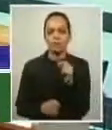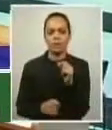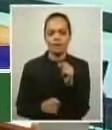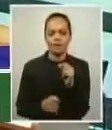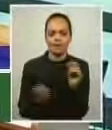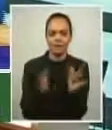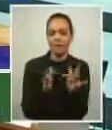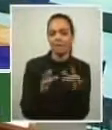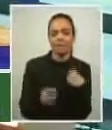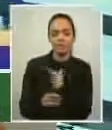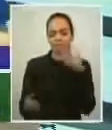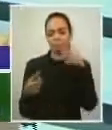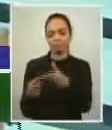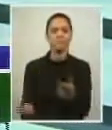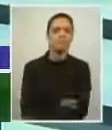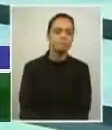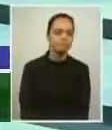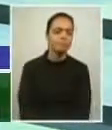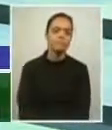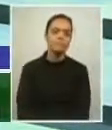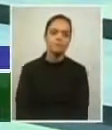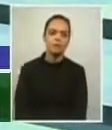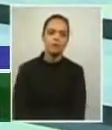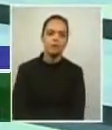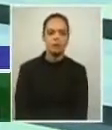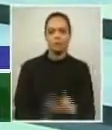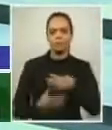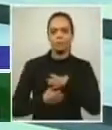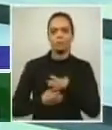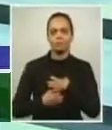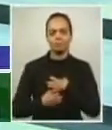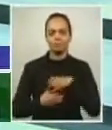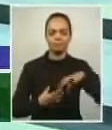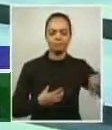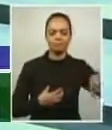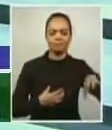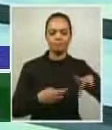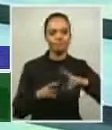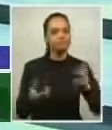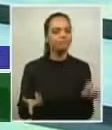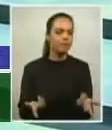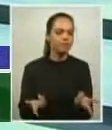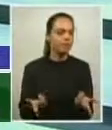para os nossos objetivos é a posição dos Artistas era diferente